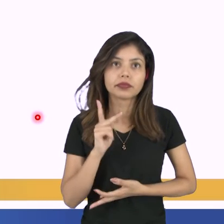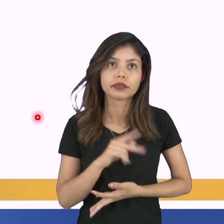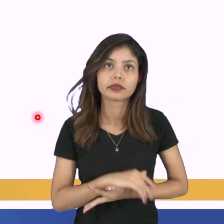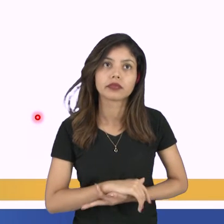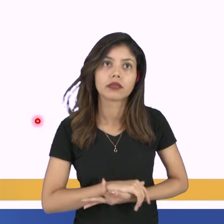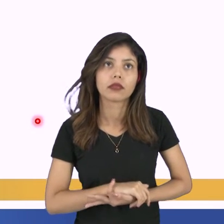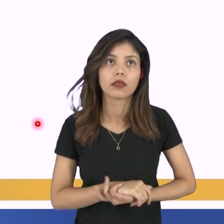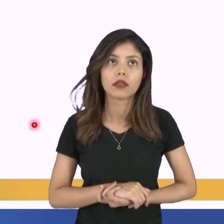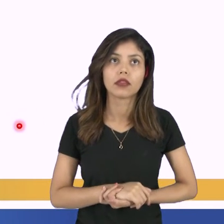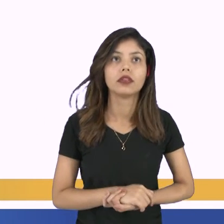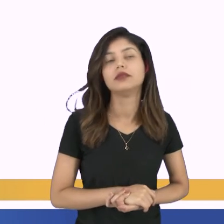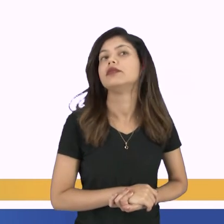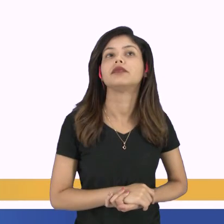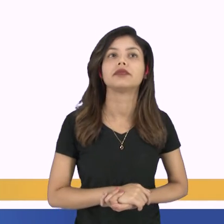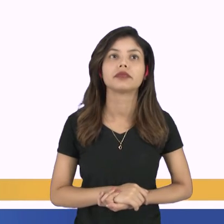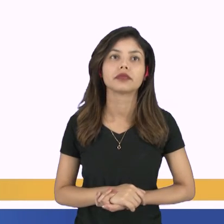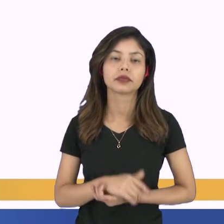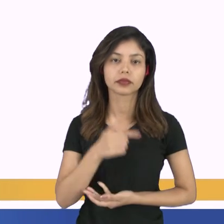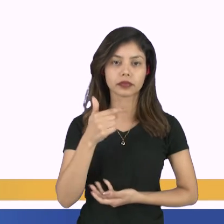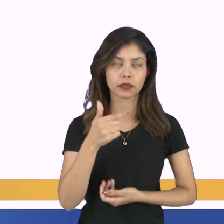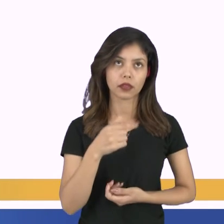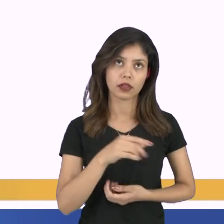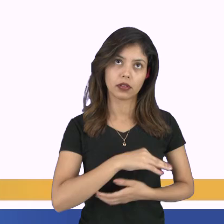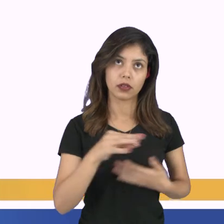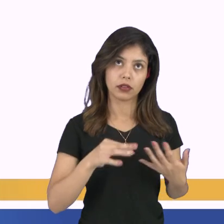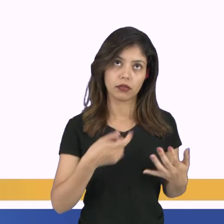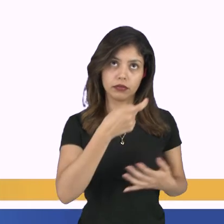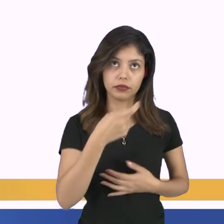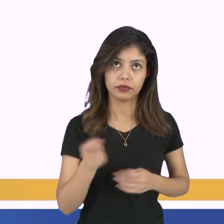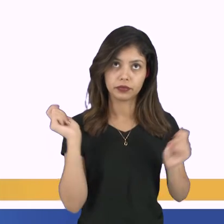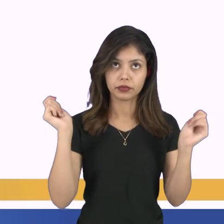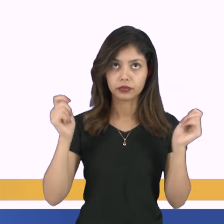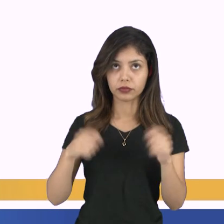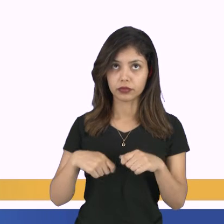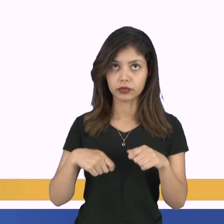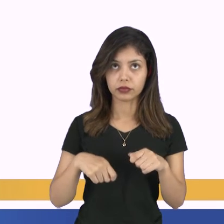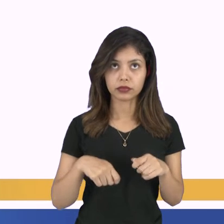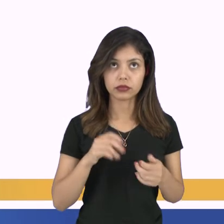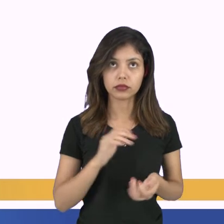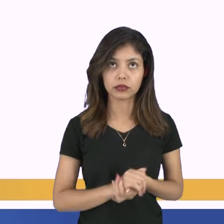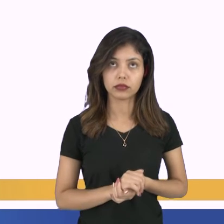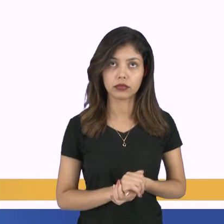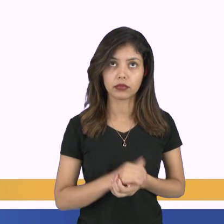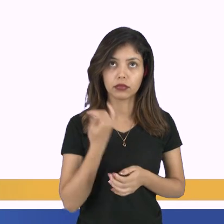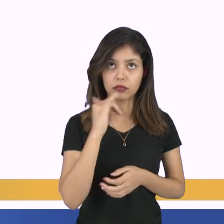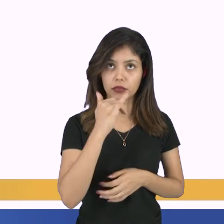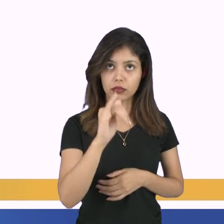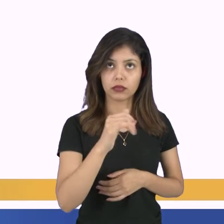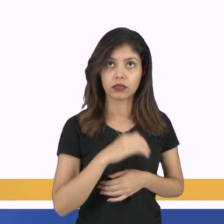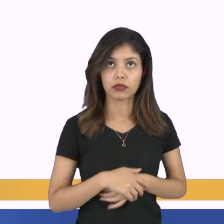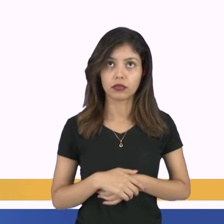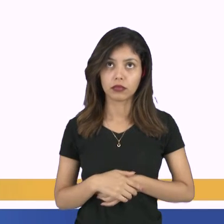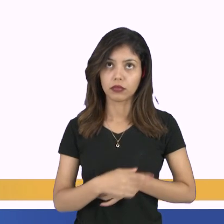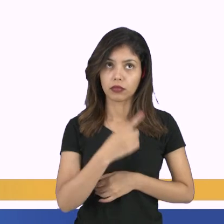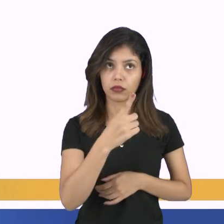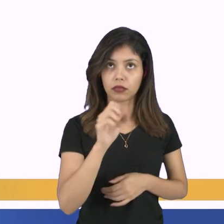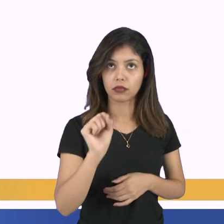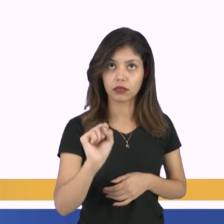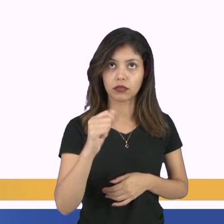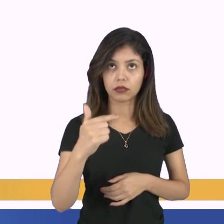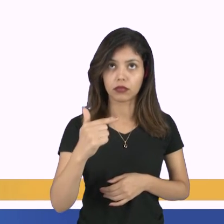ok? Questão 2. Um elemento químico X possui uma configuração eletrônica